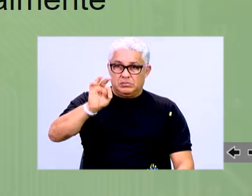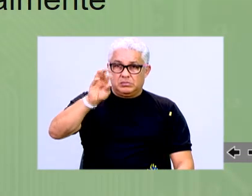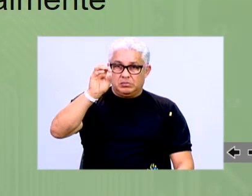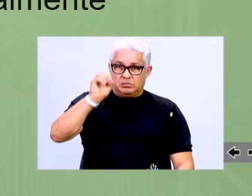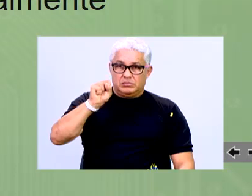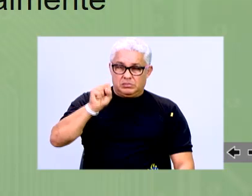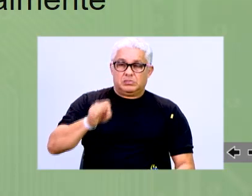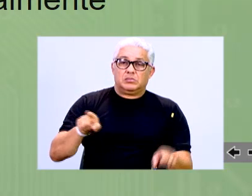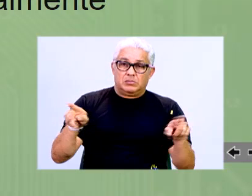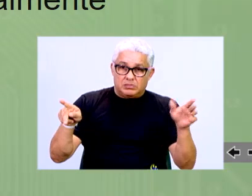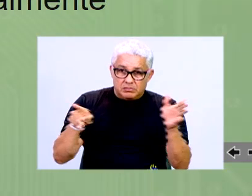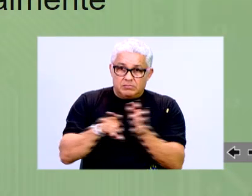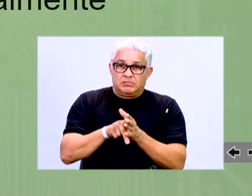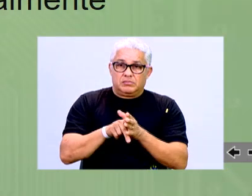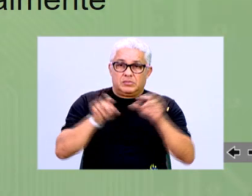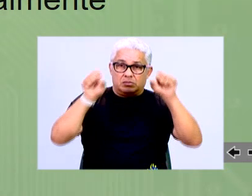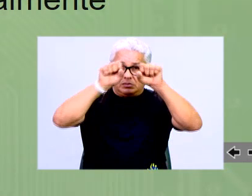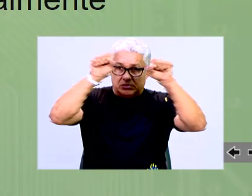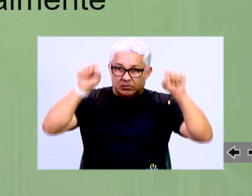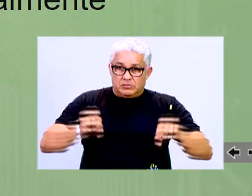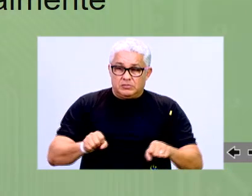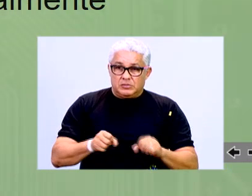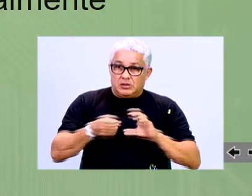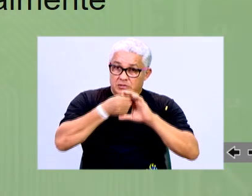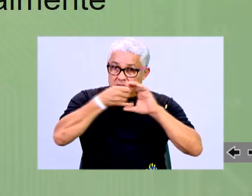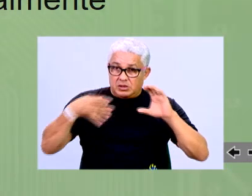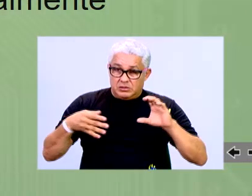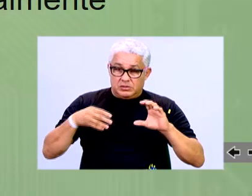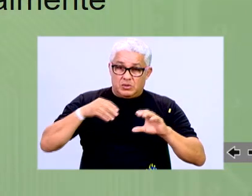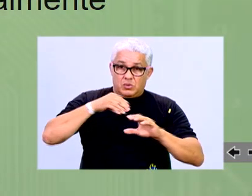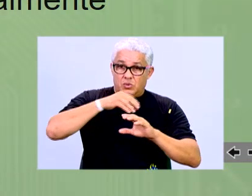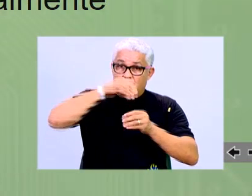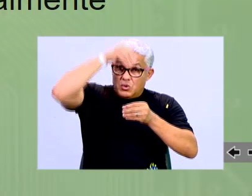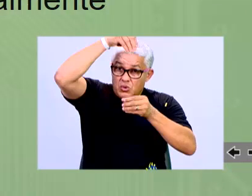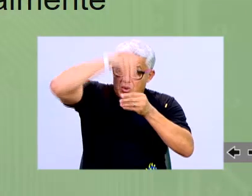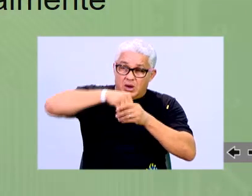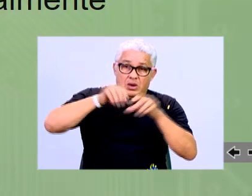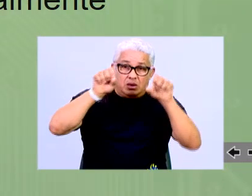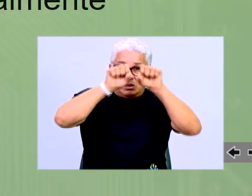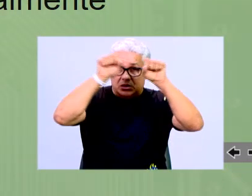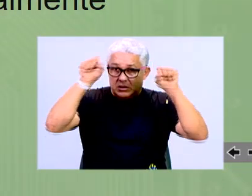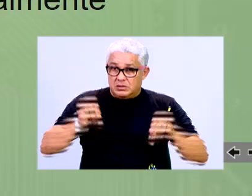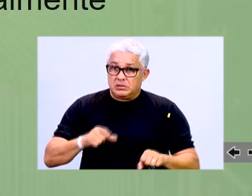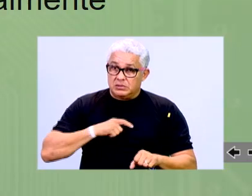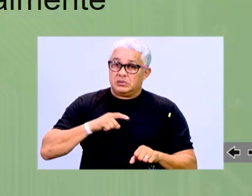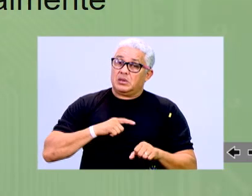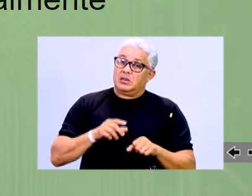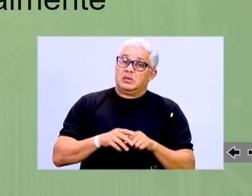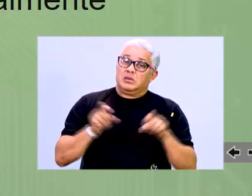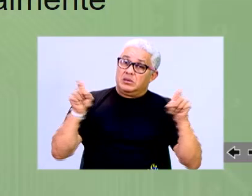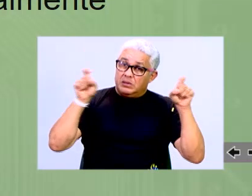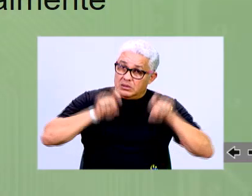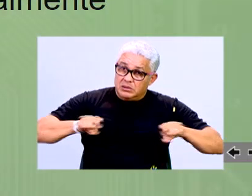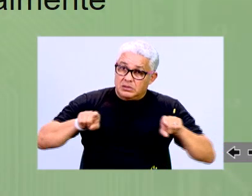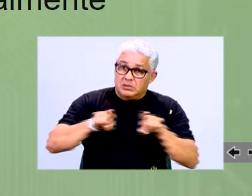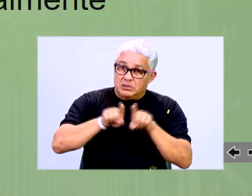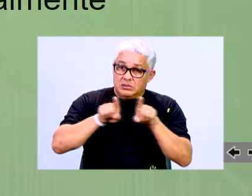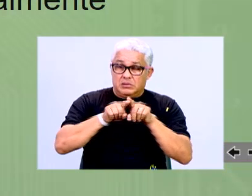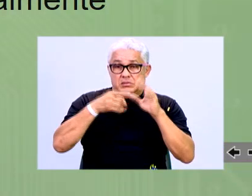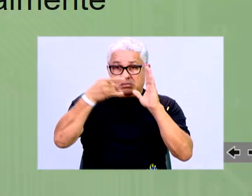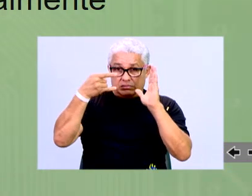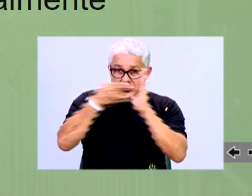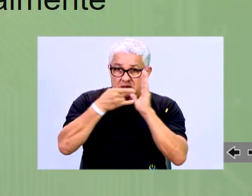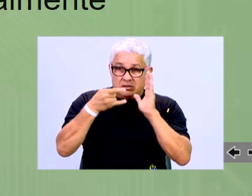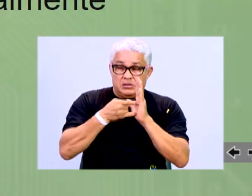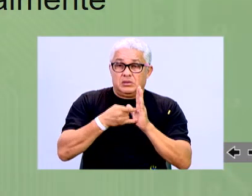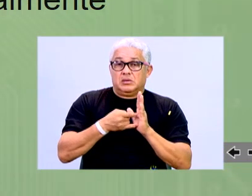ou característica exigido do sistema como um todo, incluindo hardware e software. Então, quando estamos falando